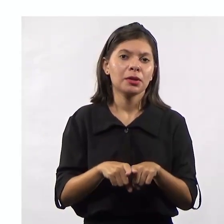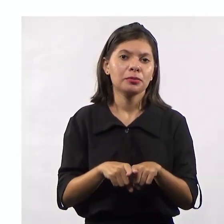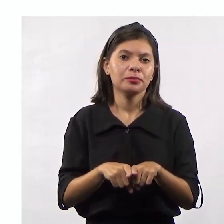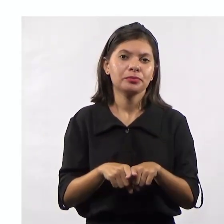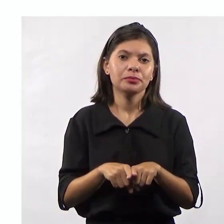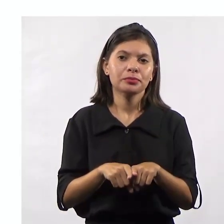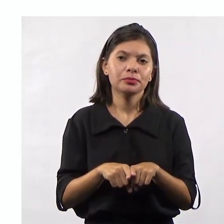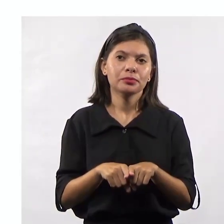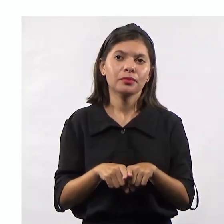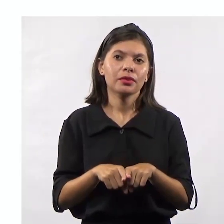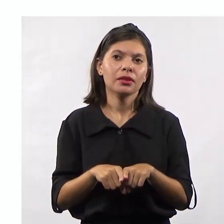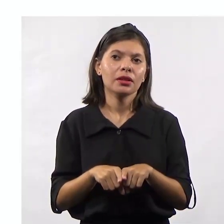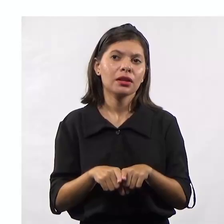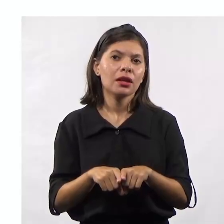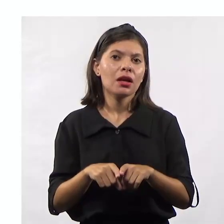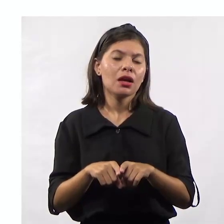disso,